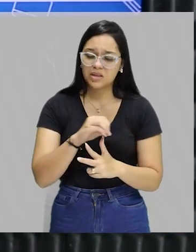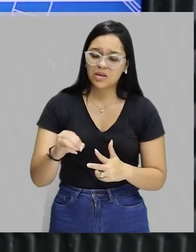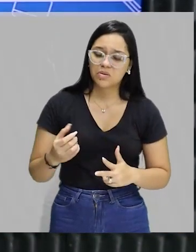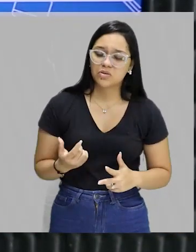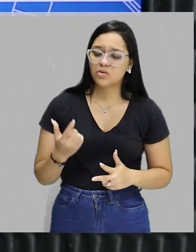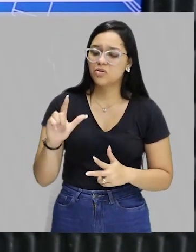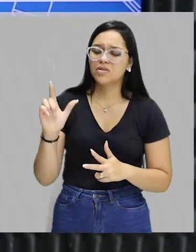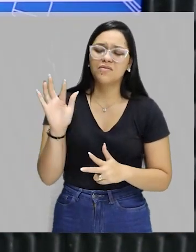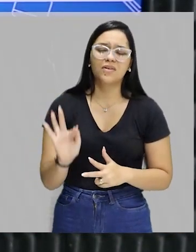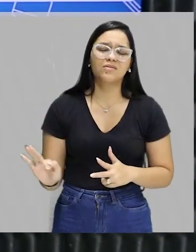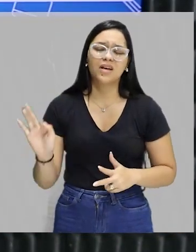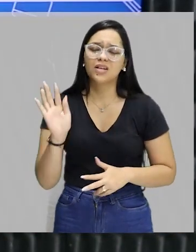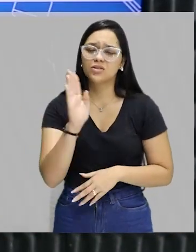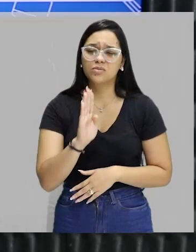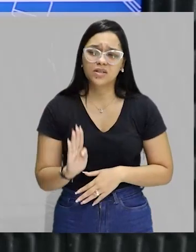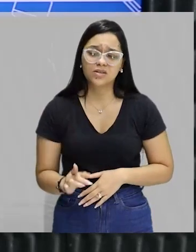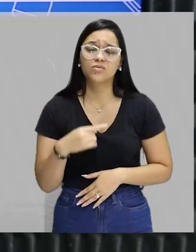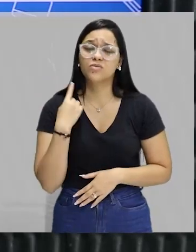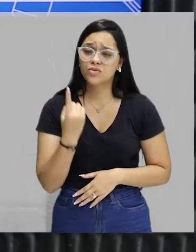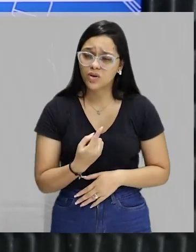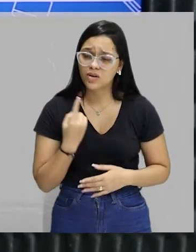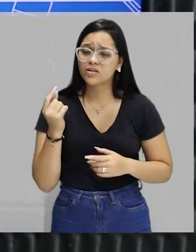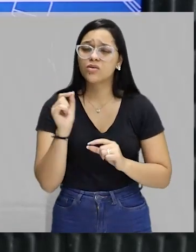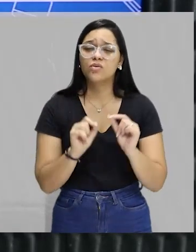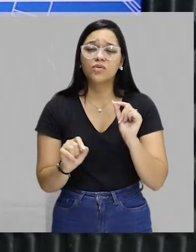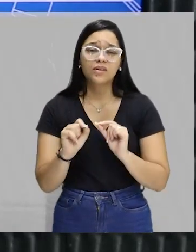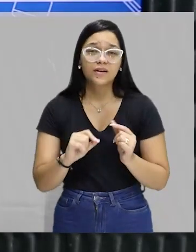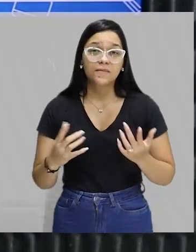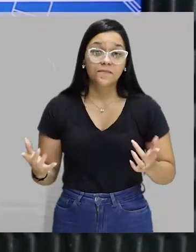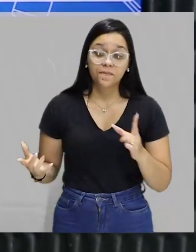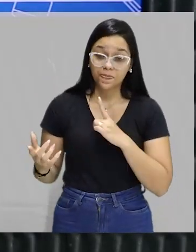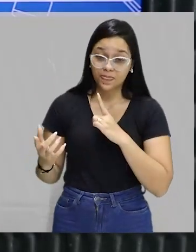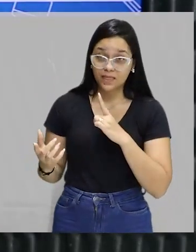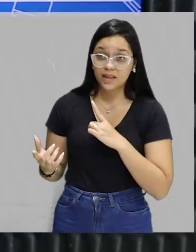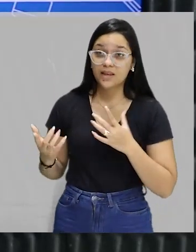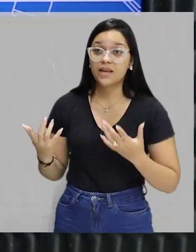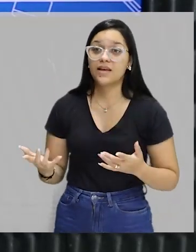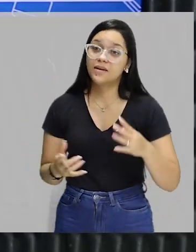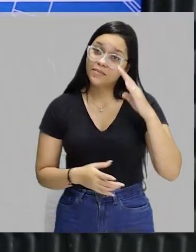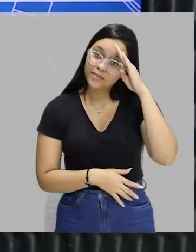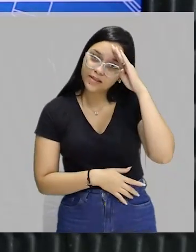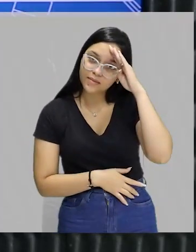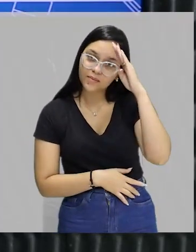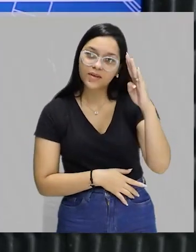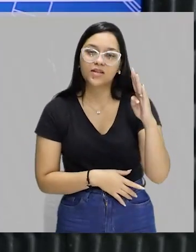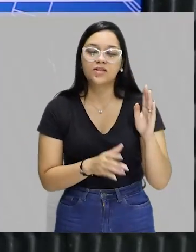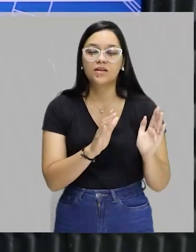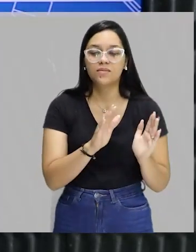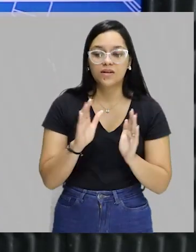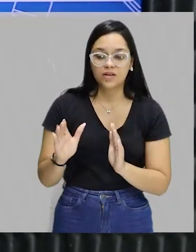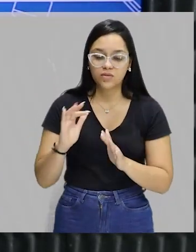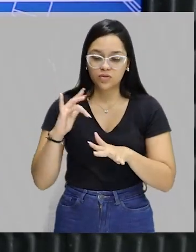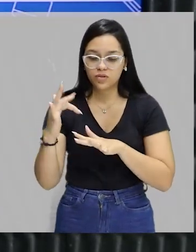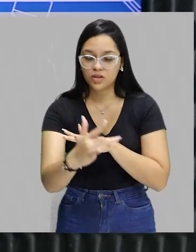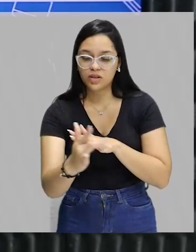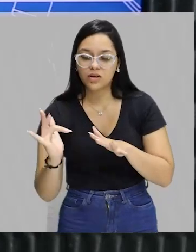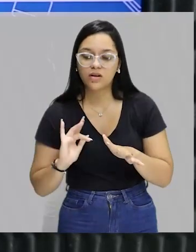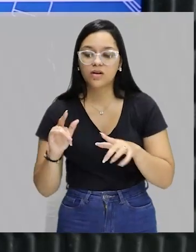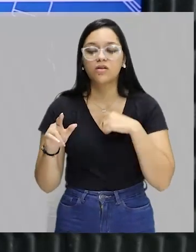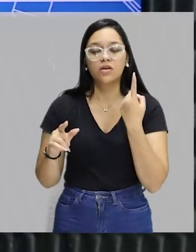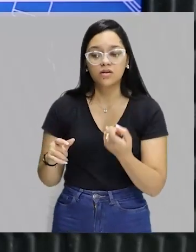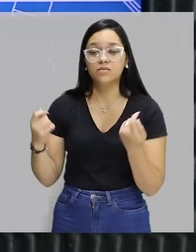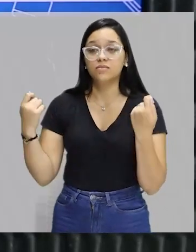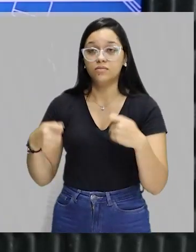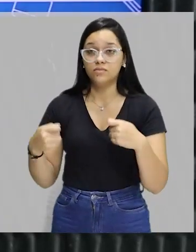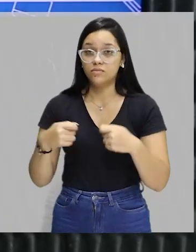qualquer outra faculdade do Brasil, nós todos, de maneira geral, principalmente em períodos de redes sociais,